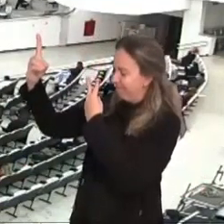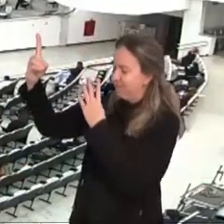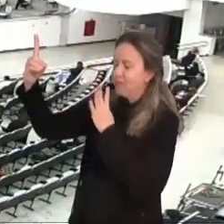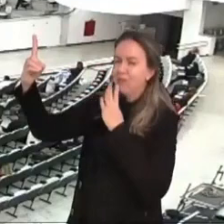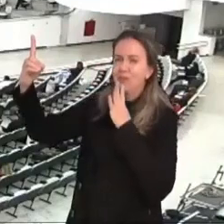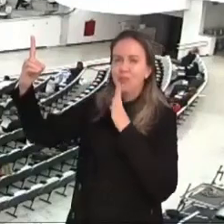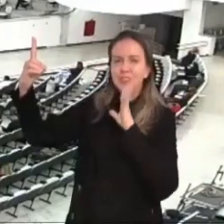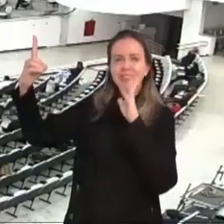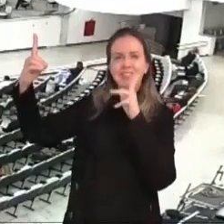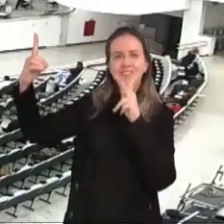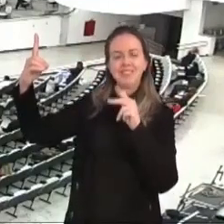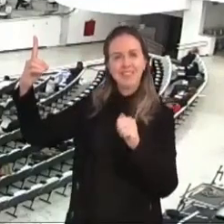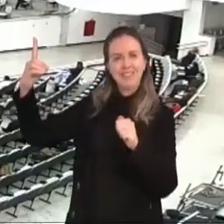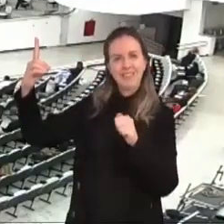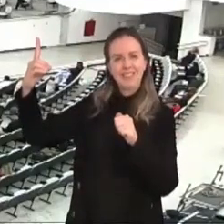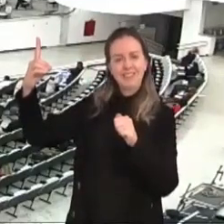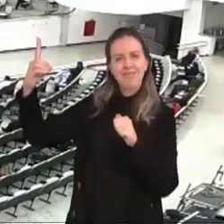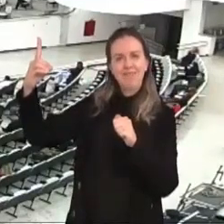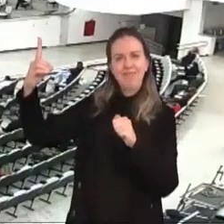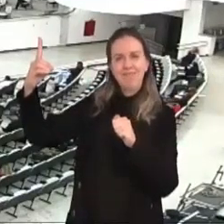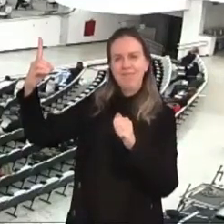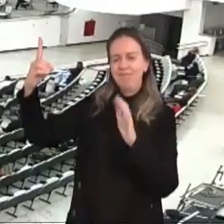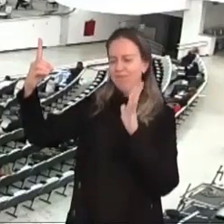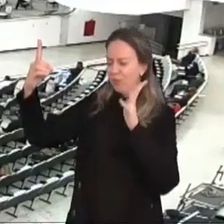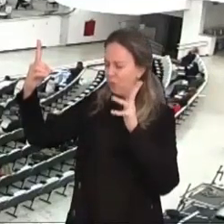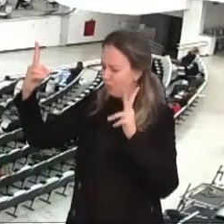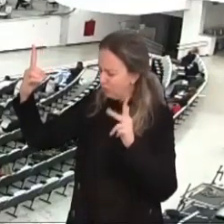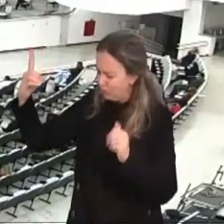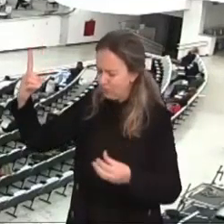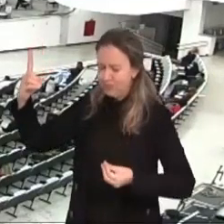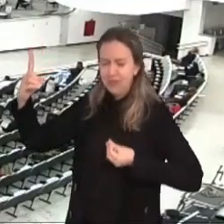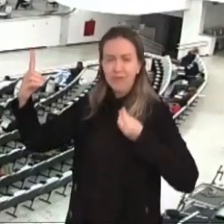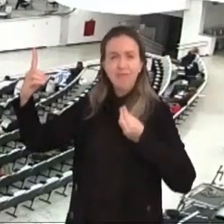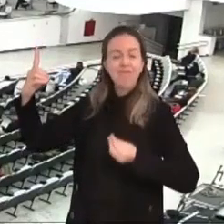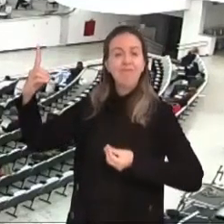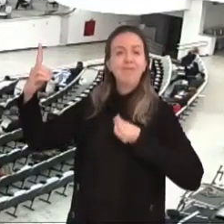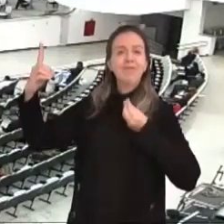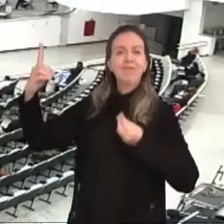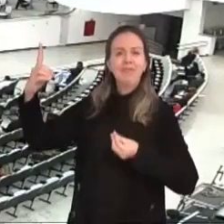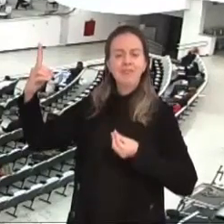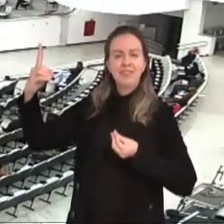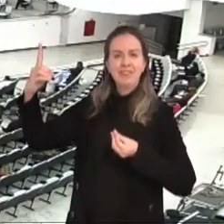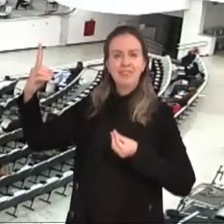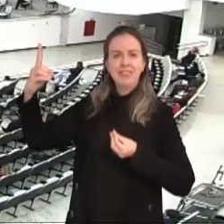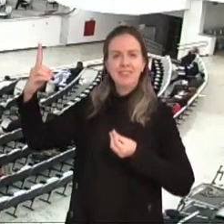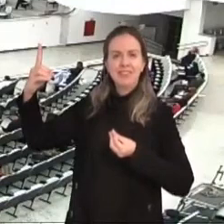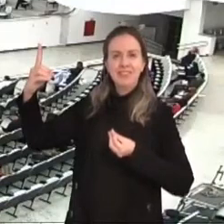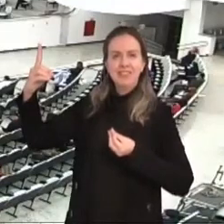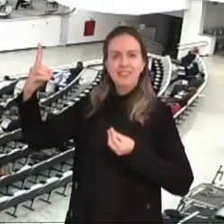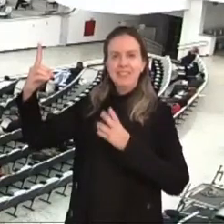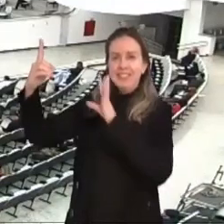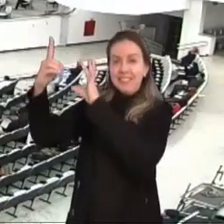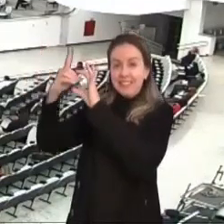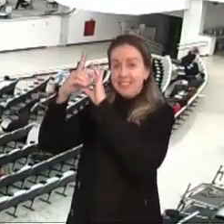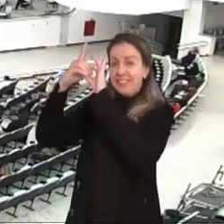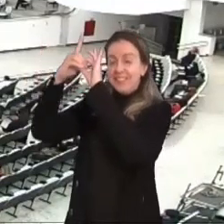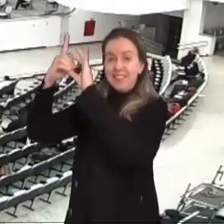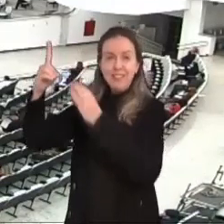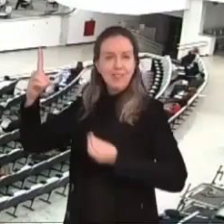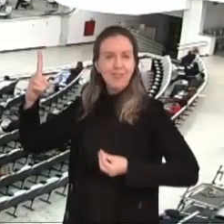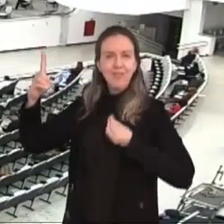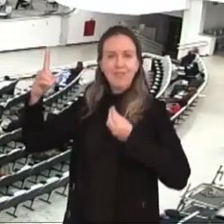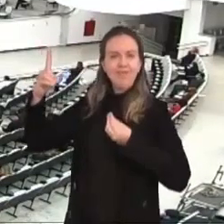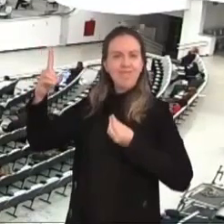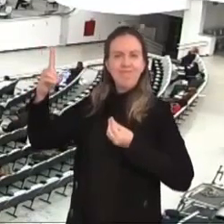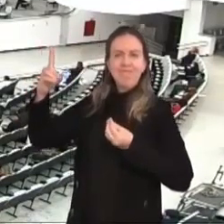O Senhor que forma isso para o estabelecer. Ele primeiro diz: faz o que quer, e depois: do jeito que quer. E o meu nome